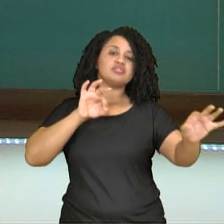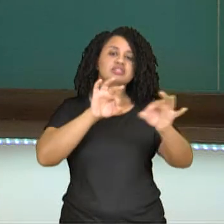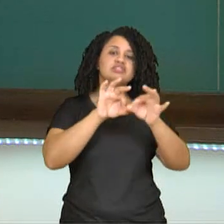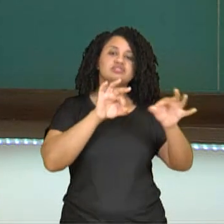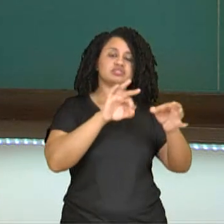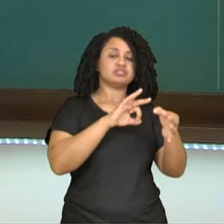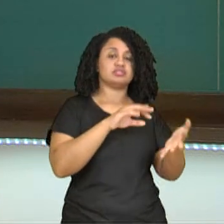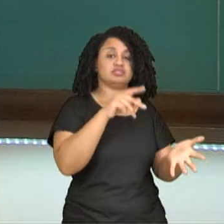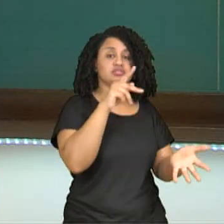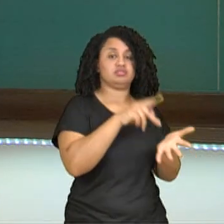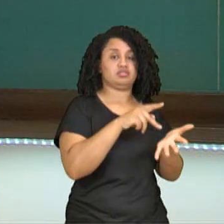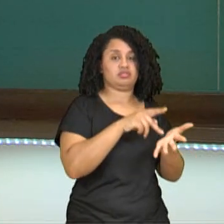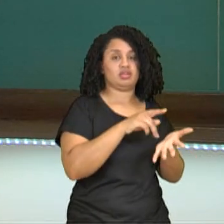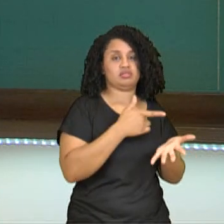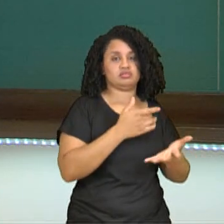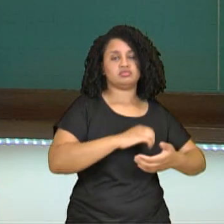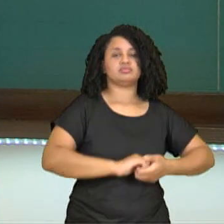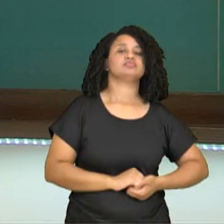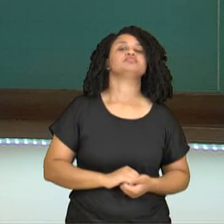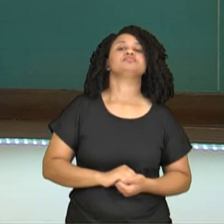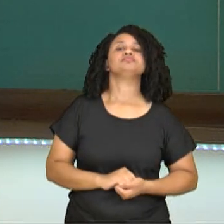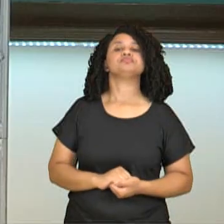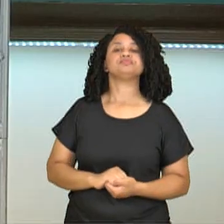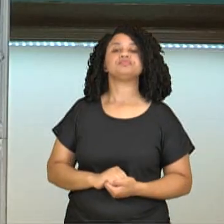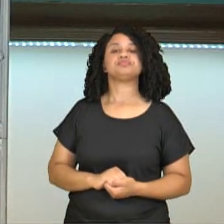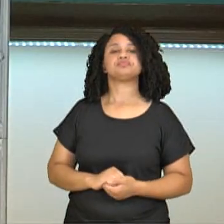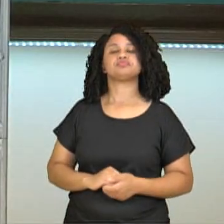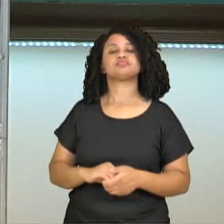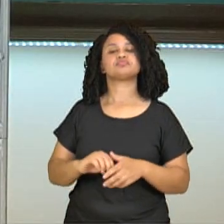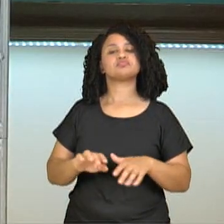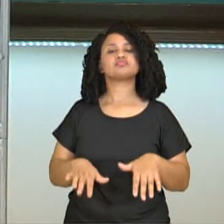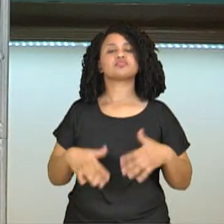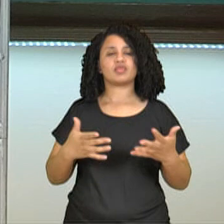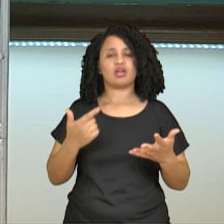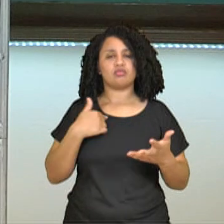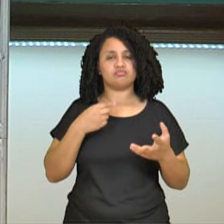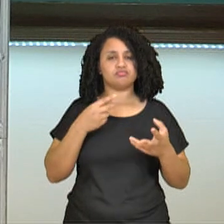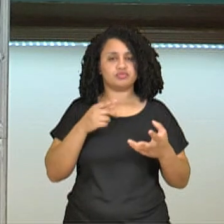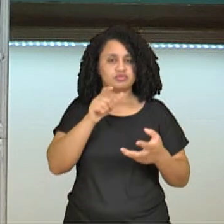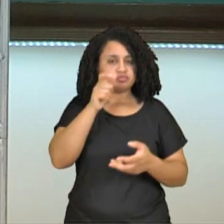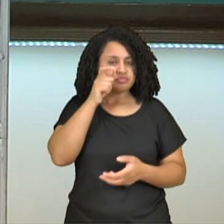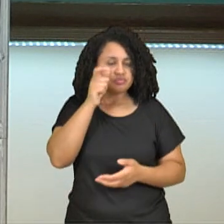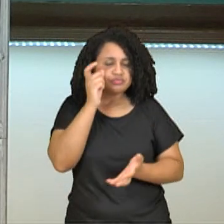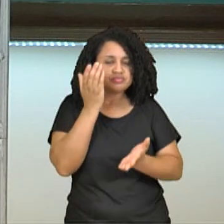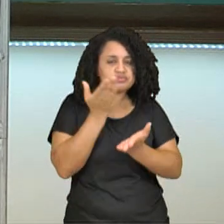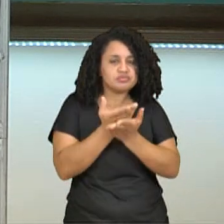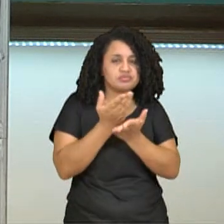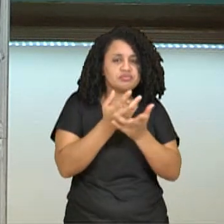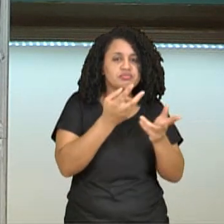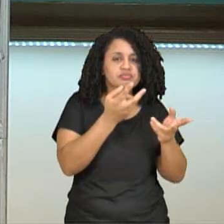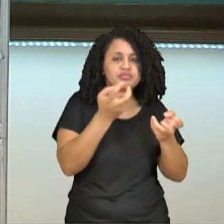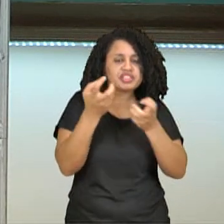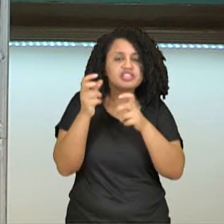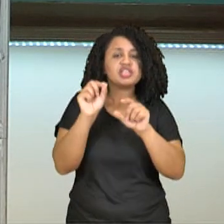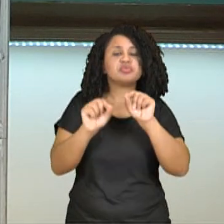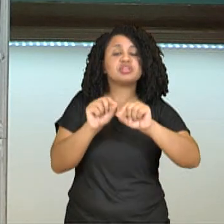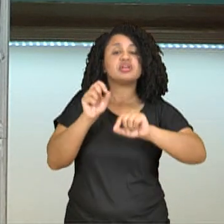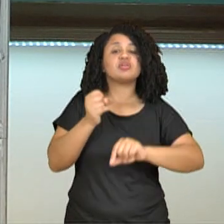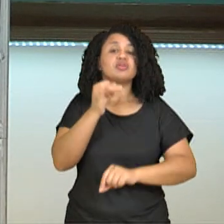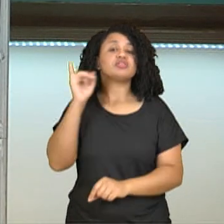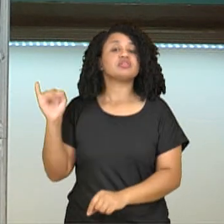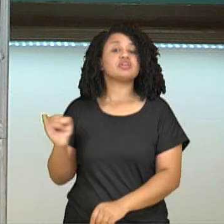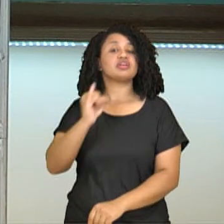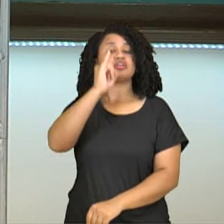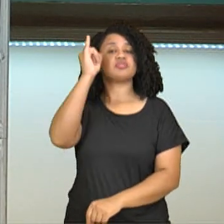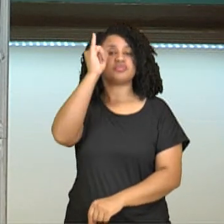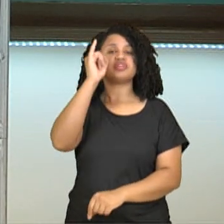vai condizer na realidade. Perceba, você que está acompanhando essa aula, a importância do